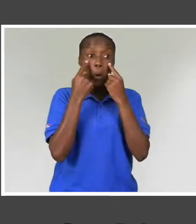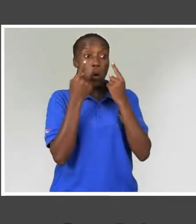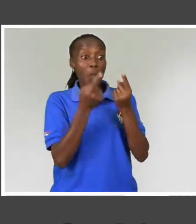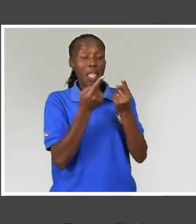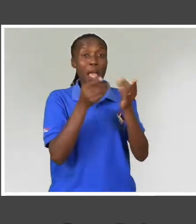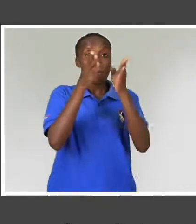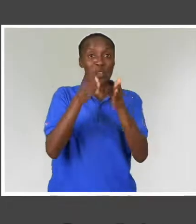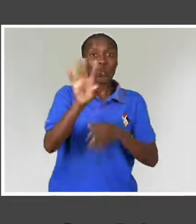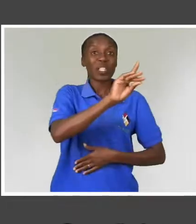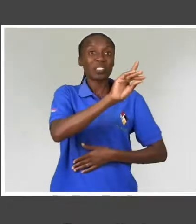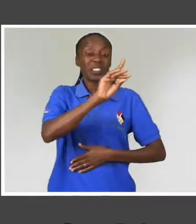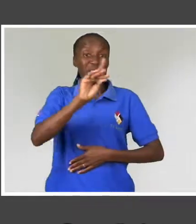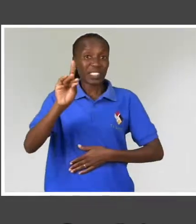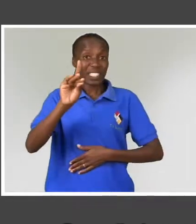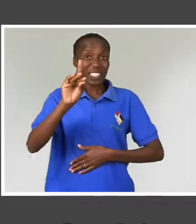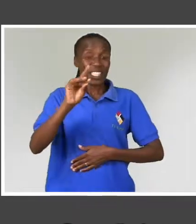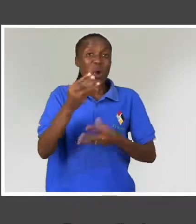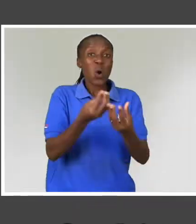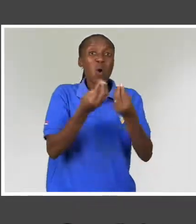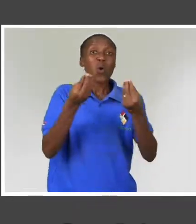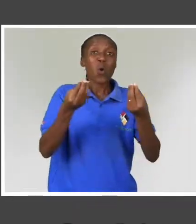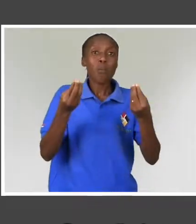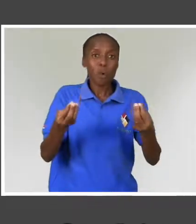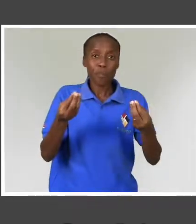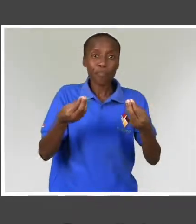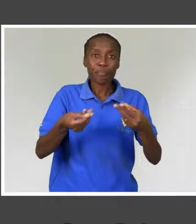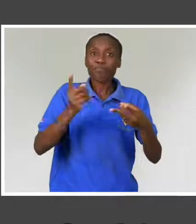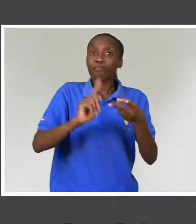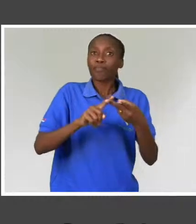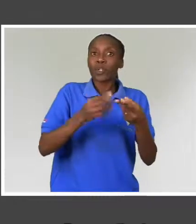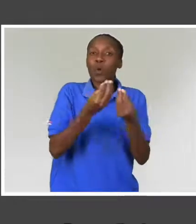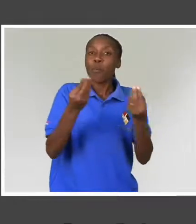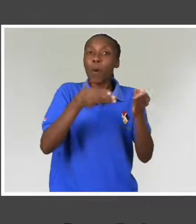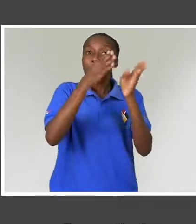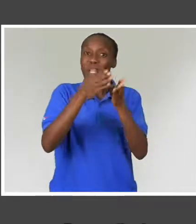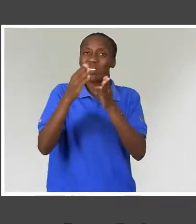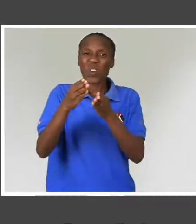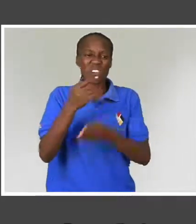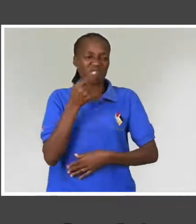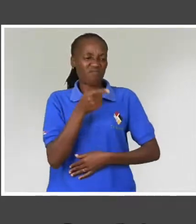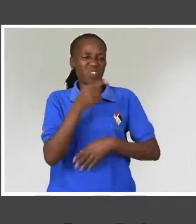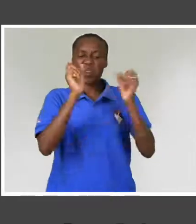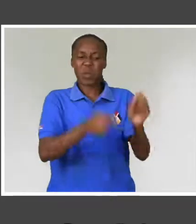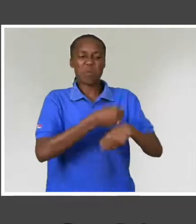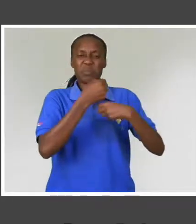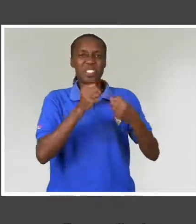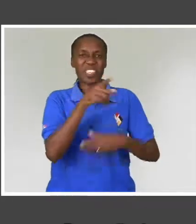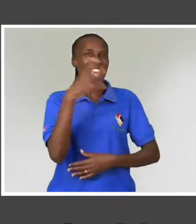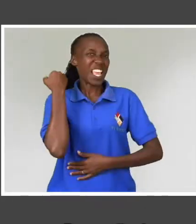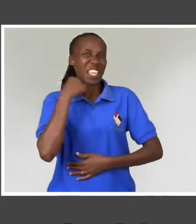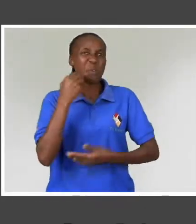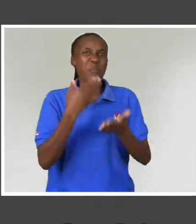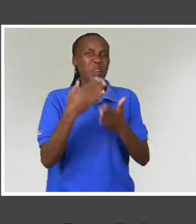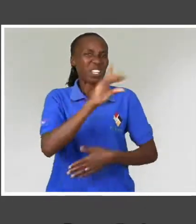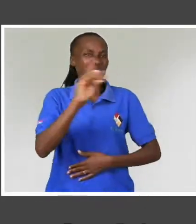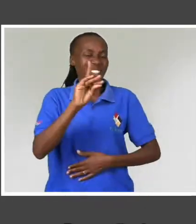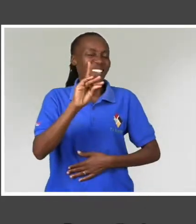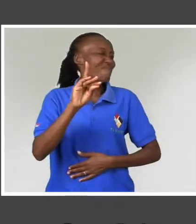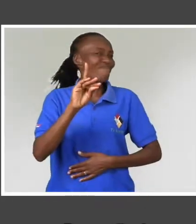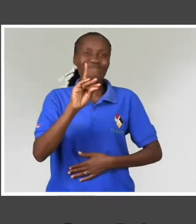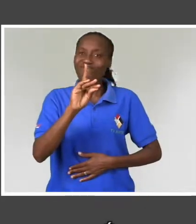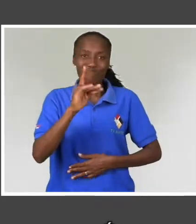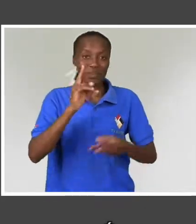podemos olhar aqui é olhar um indivíduo com deficiência como um indivíduo incapaz de cometer